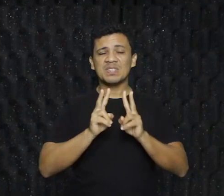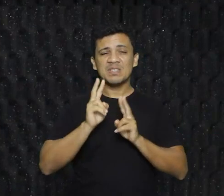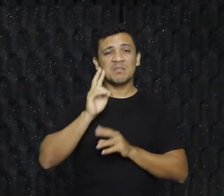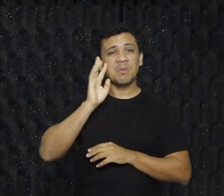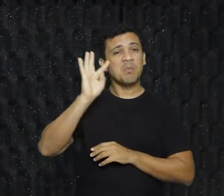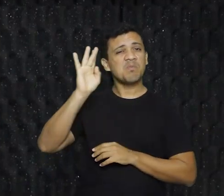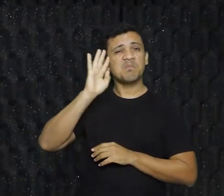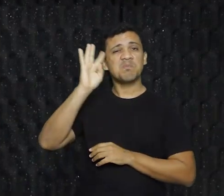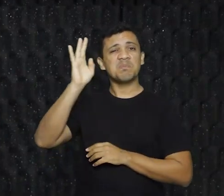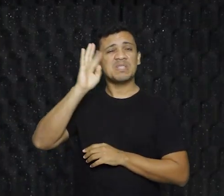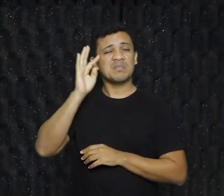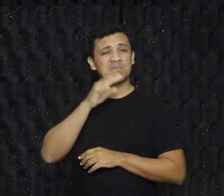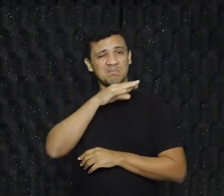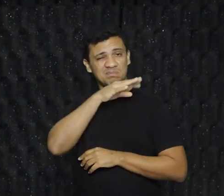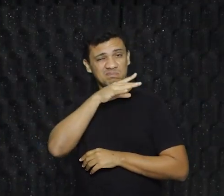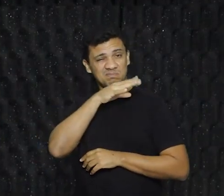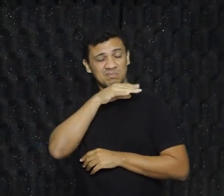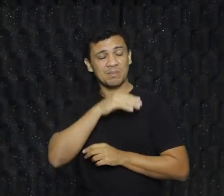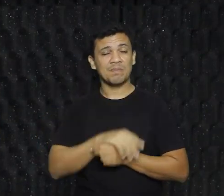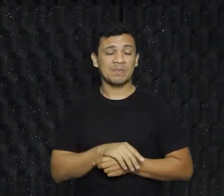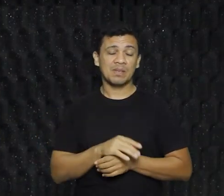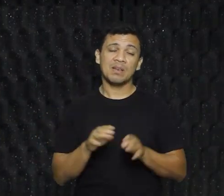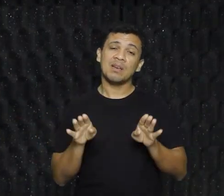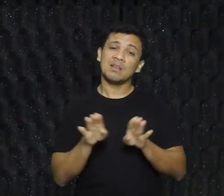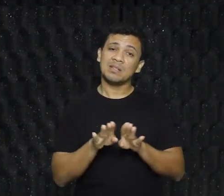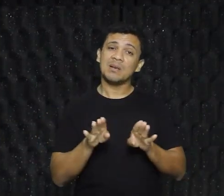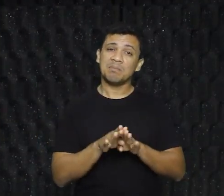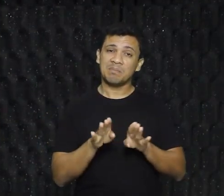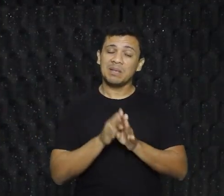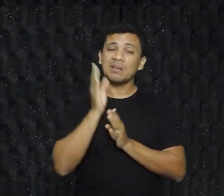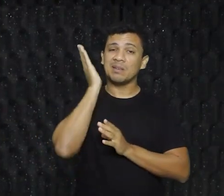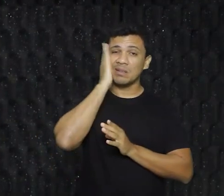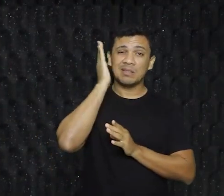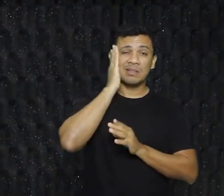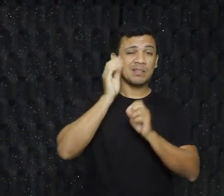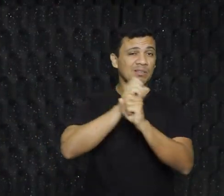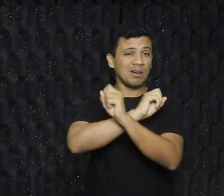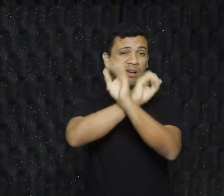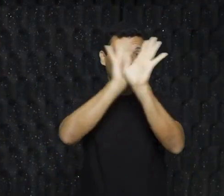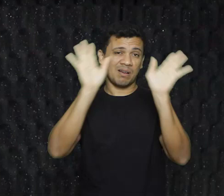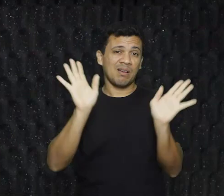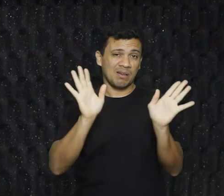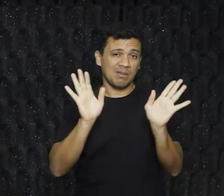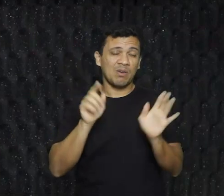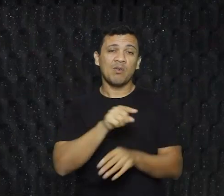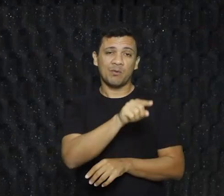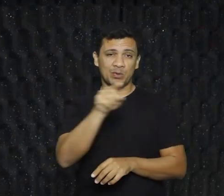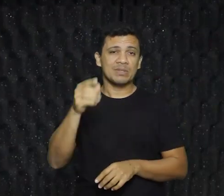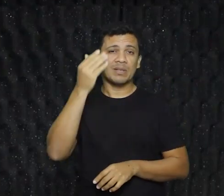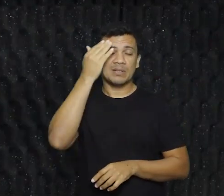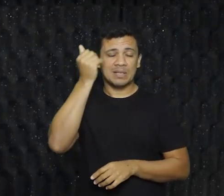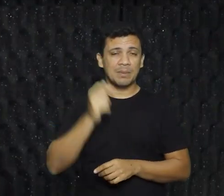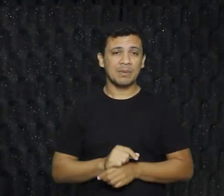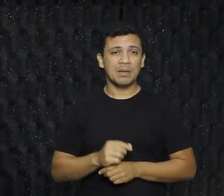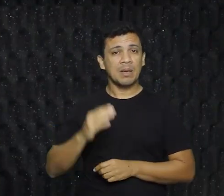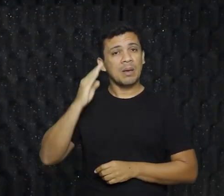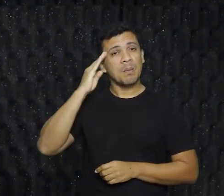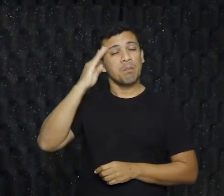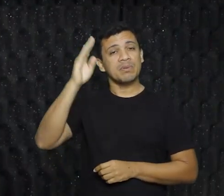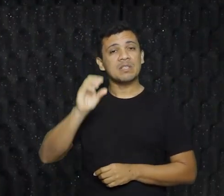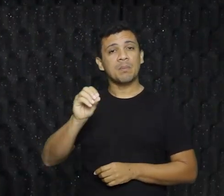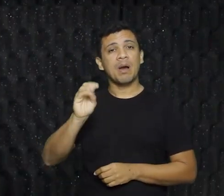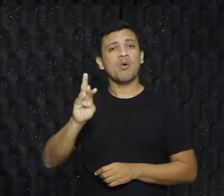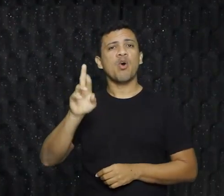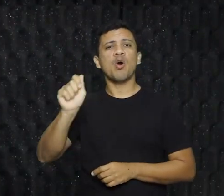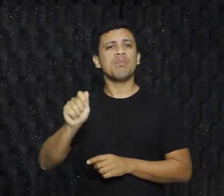que a gente vive, mas também clara, porque você tem noção disso. A principal obra do expressionismo é uma obra